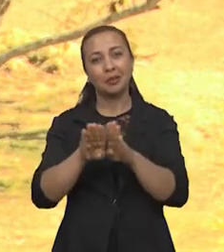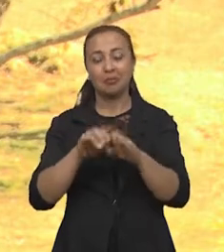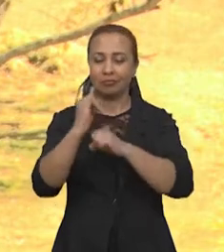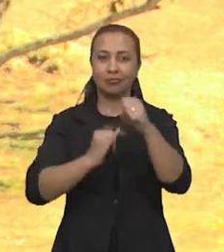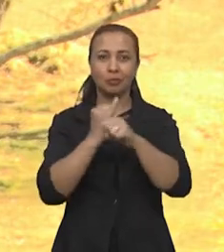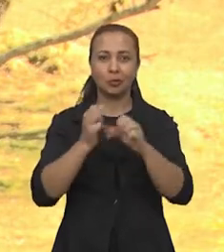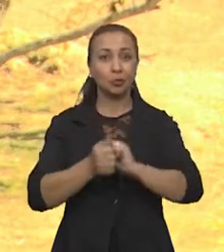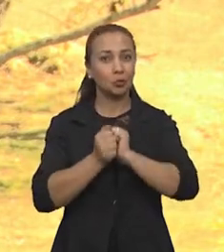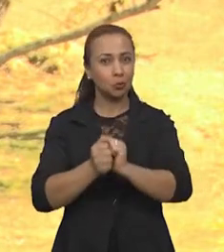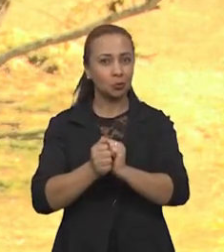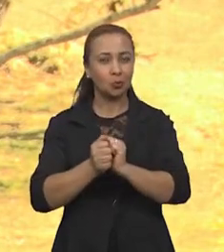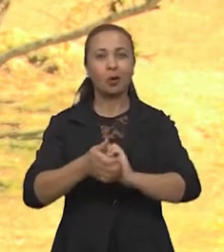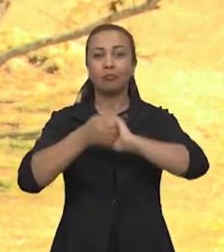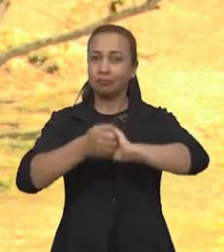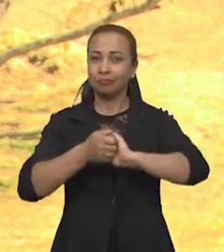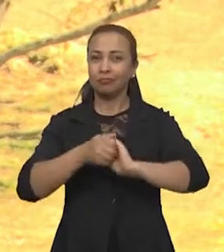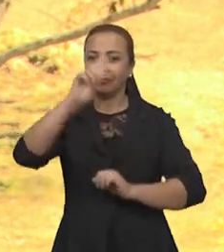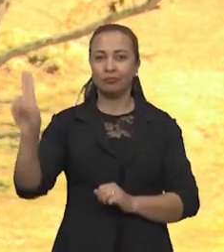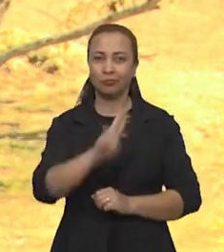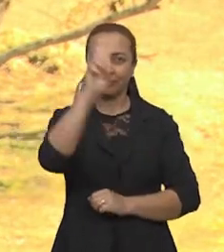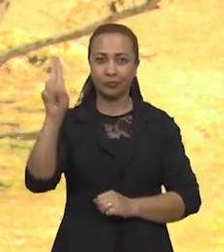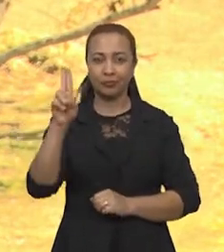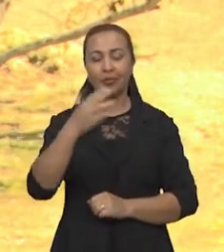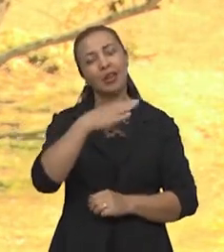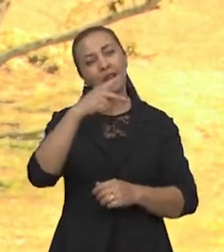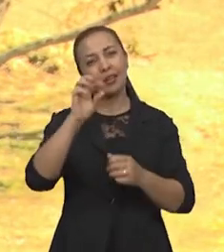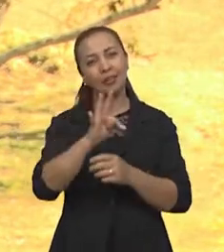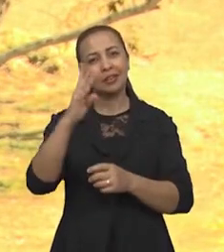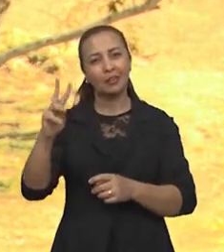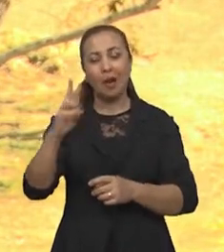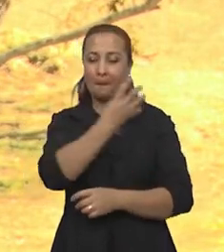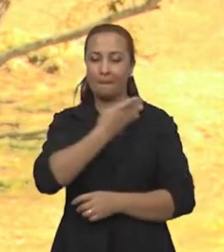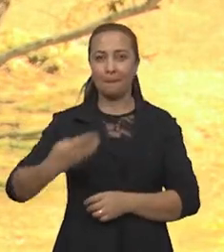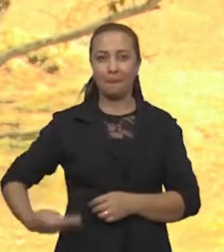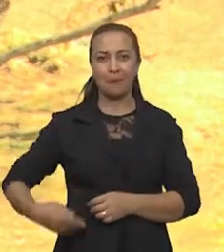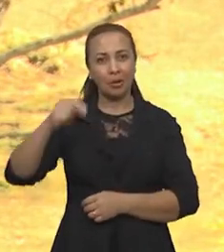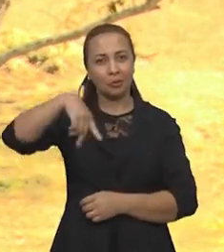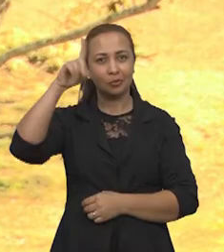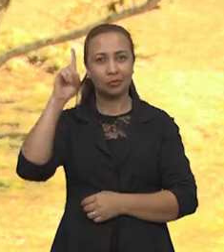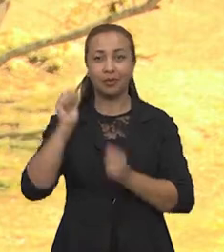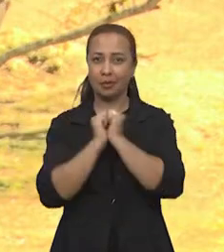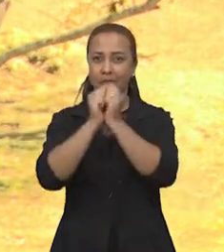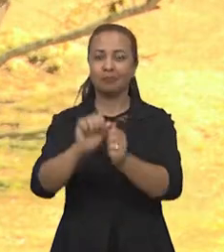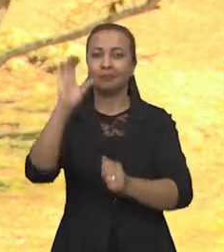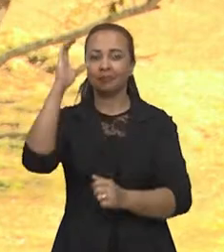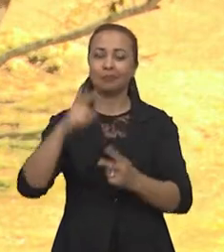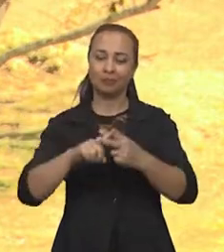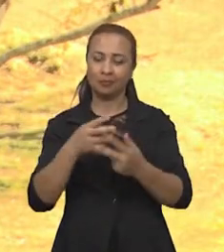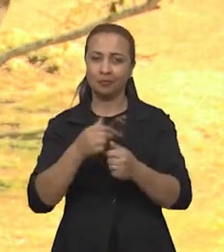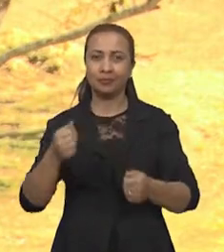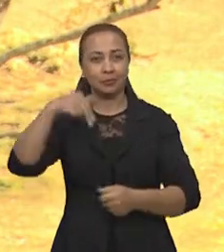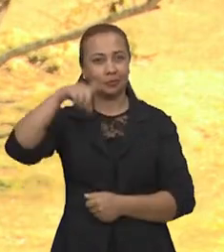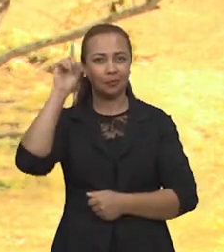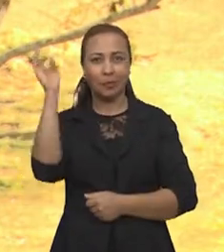da colaboração entre as universidades e TVs públicas nordestinas. Aqui, a gente pode acompanhar a ciência produzida